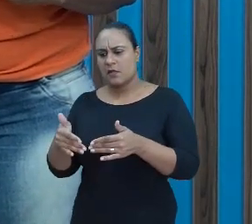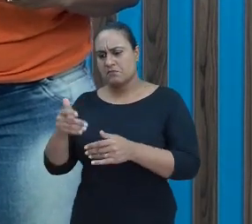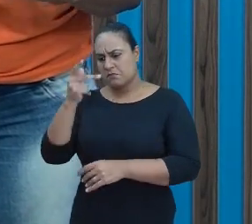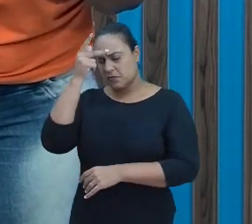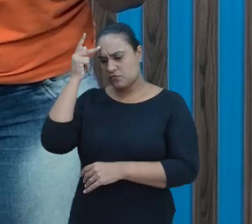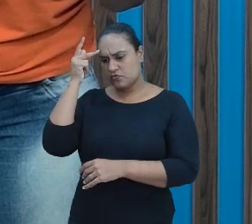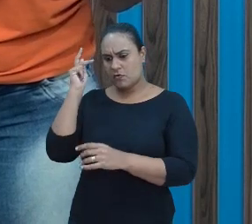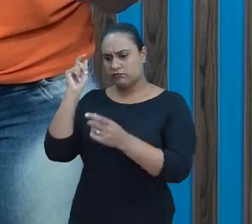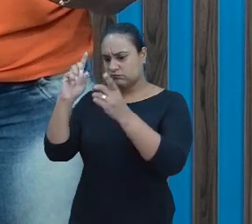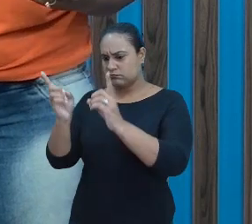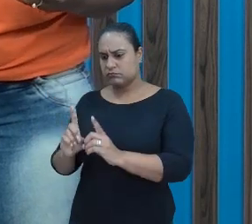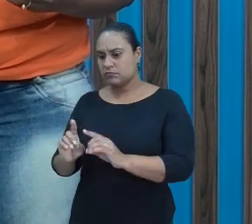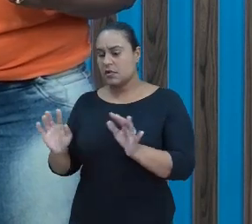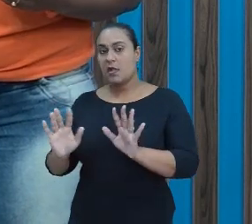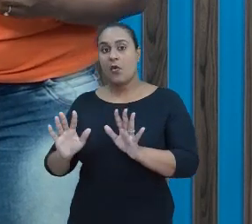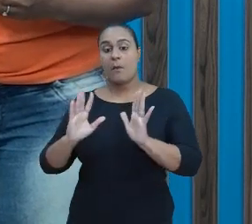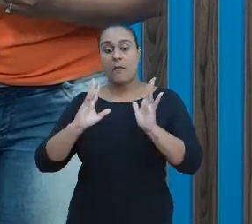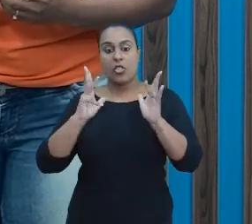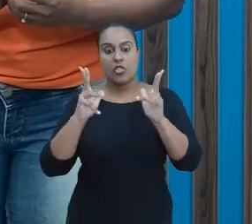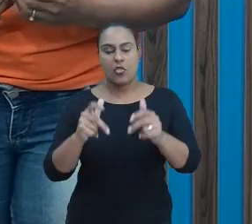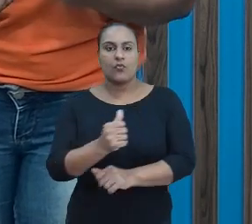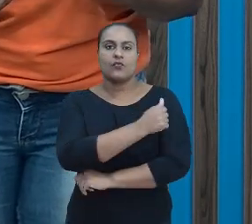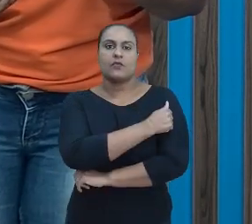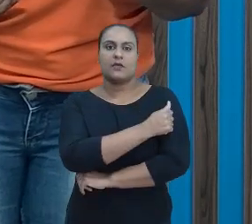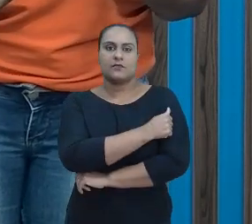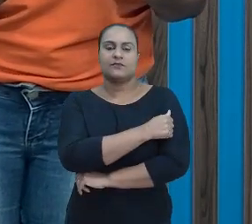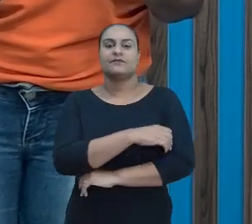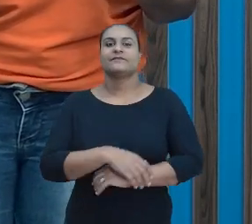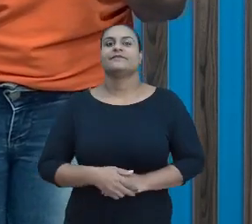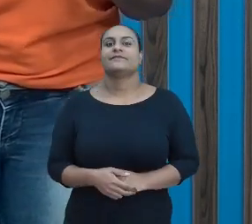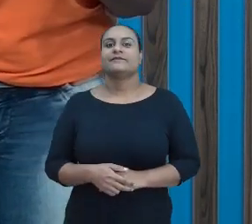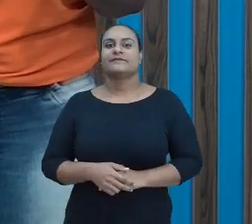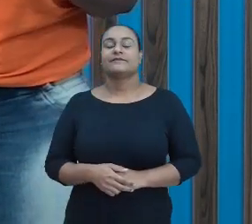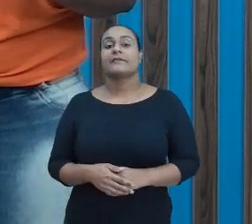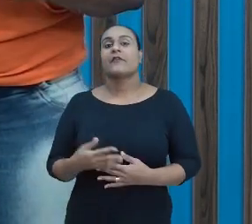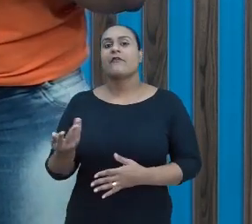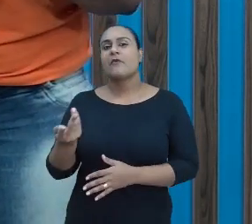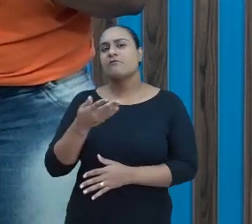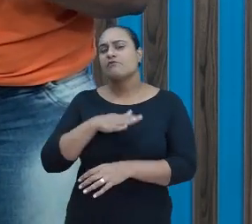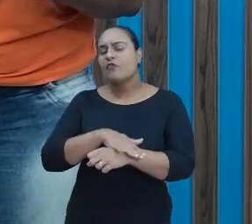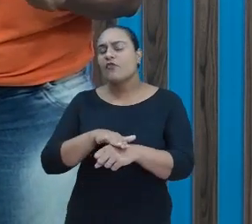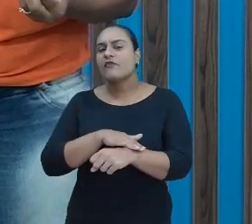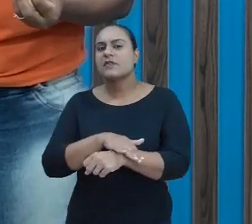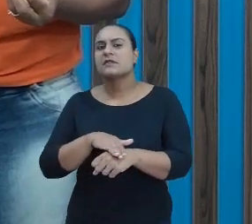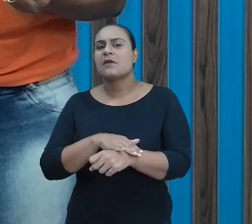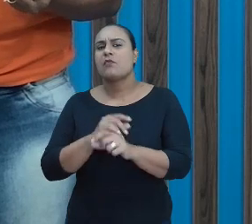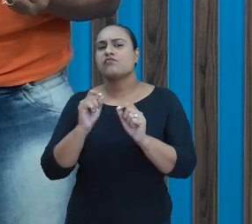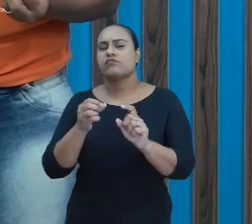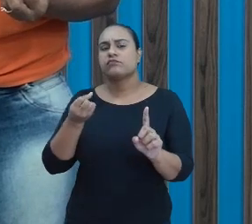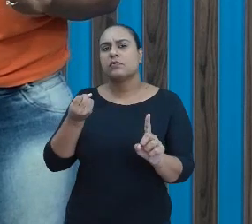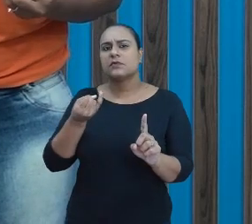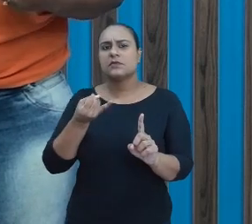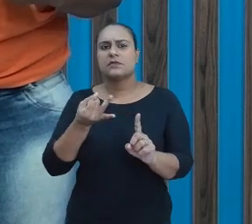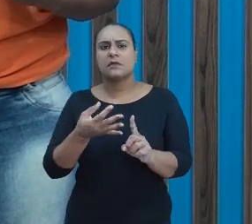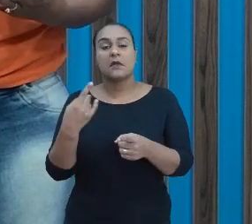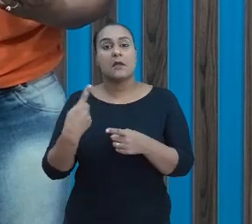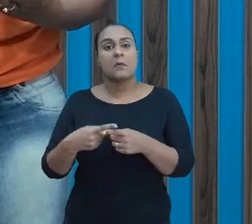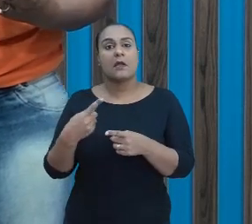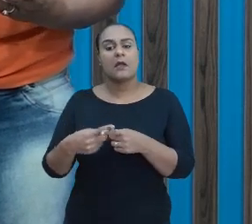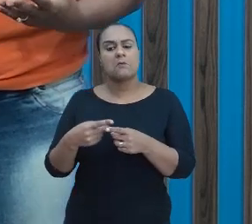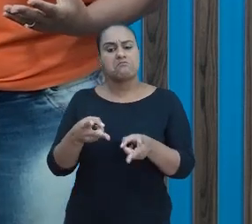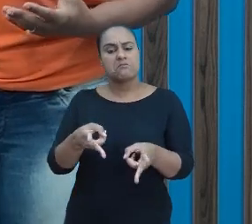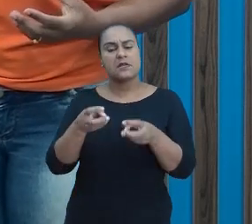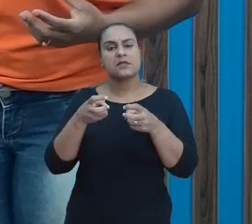para todos os estudantes. Vamos falar um pouquinho com a professora Rosângela sobre esses benefícios, porque fica